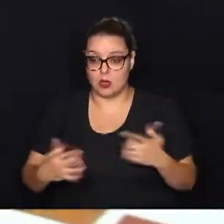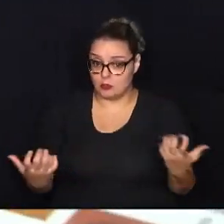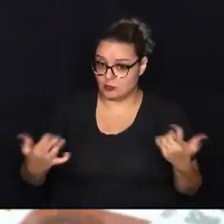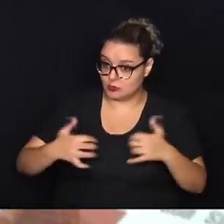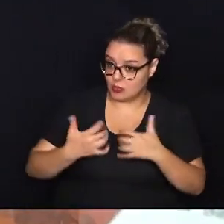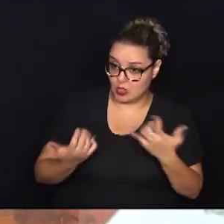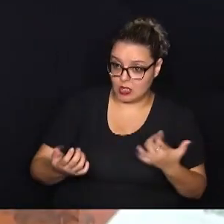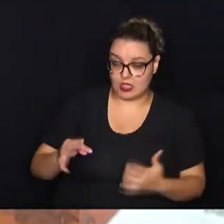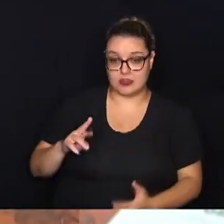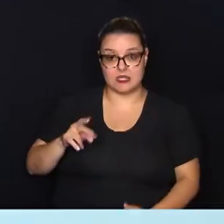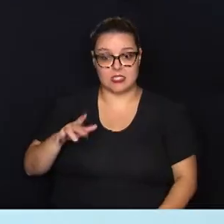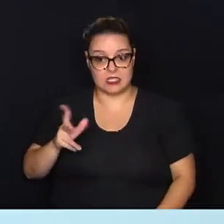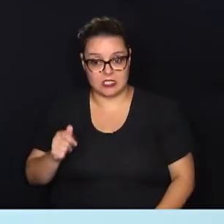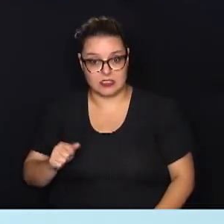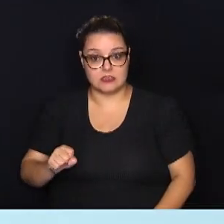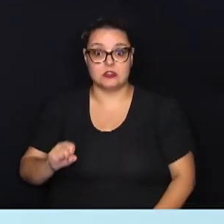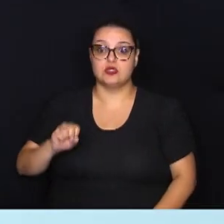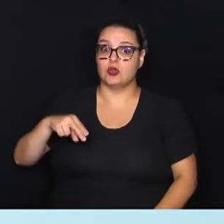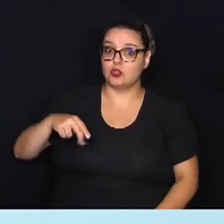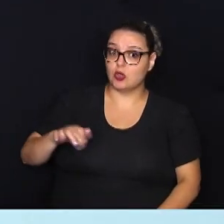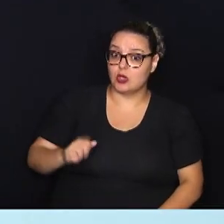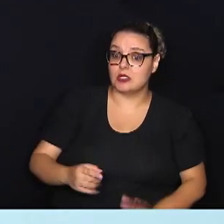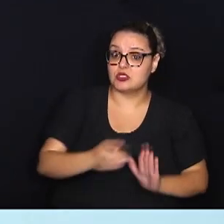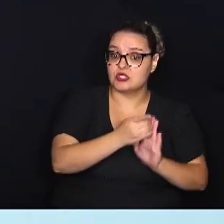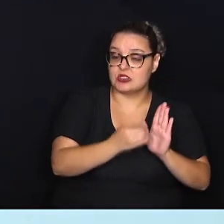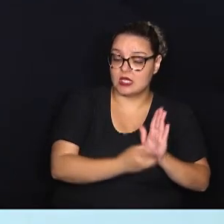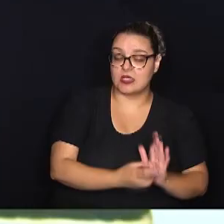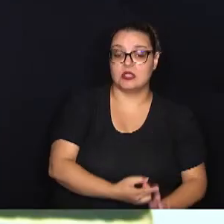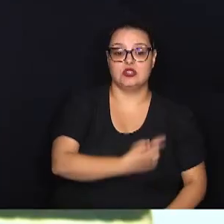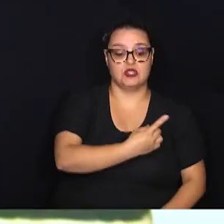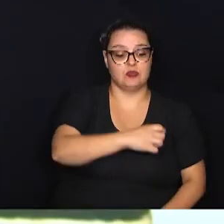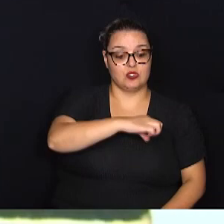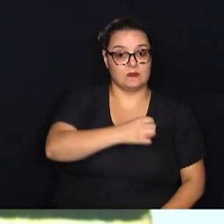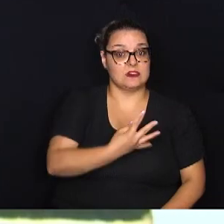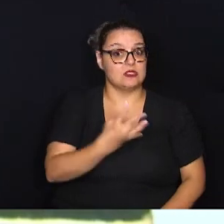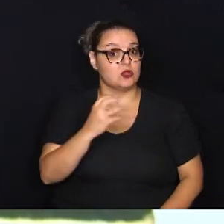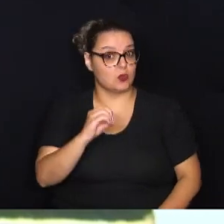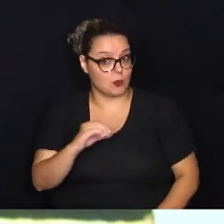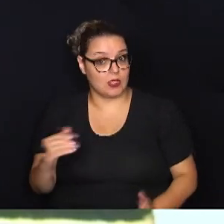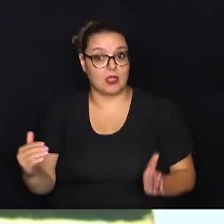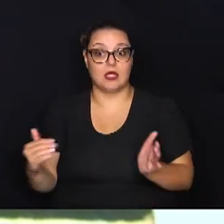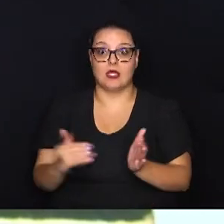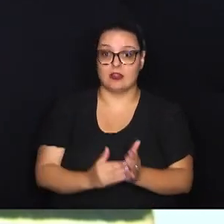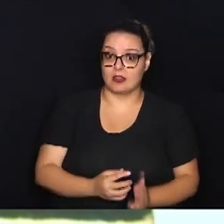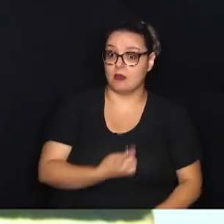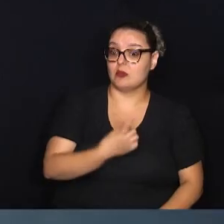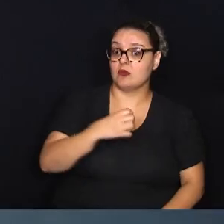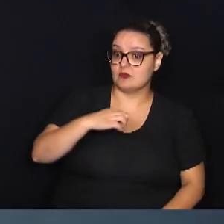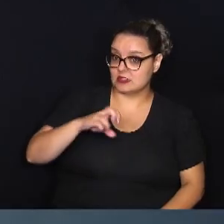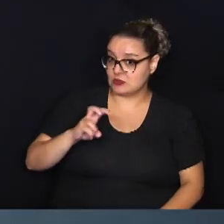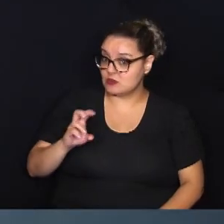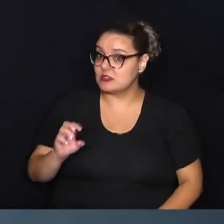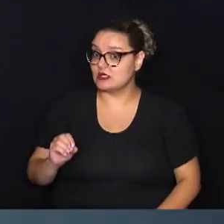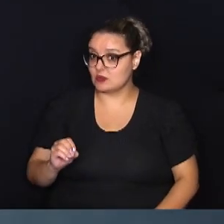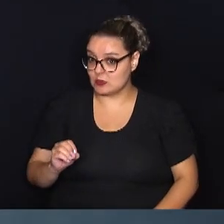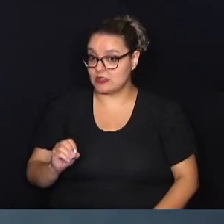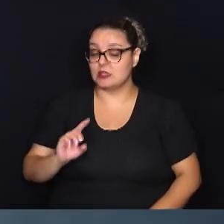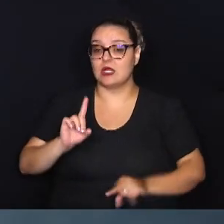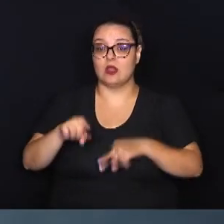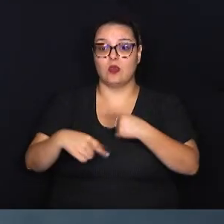sonoras, composições das décadas de 1940 e 1950 são